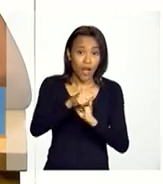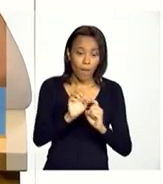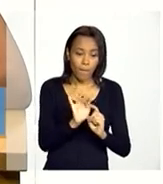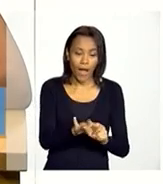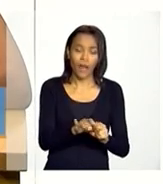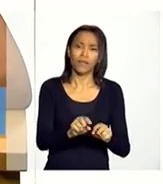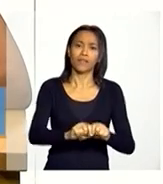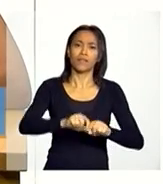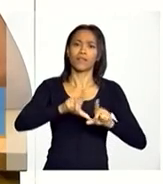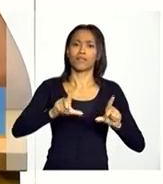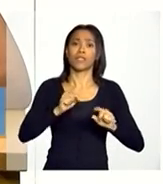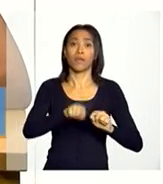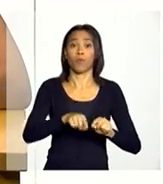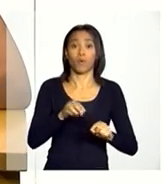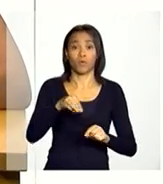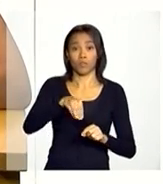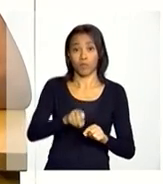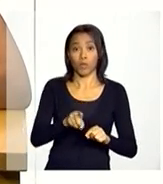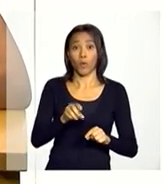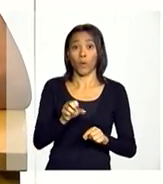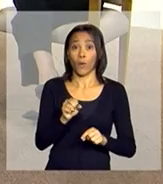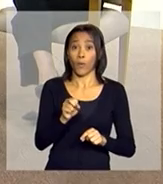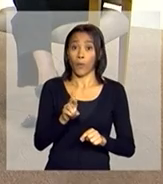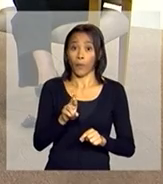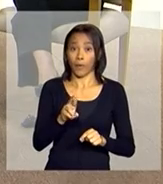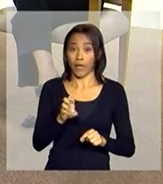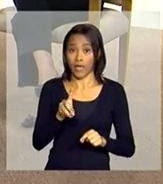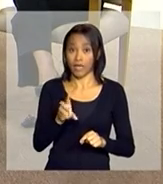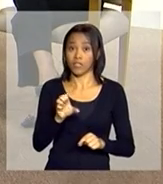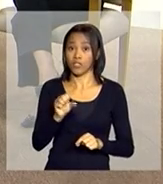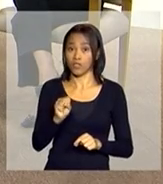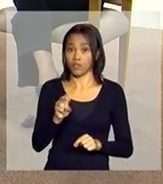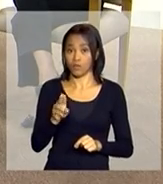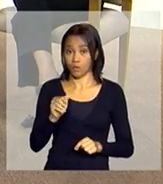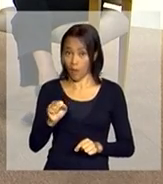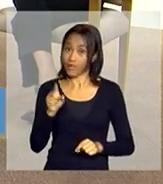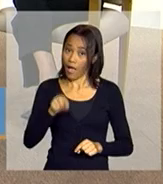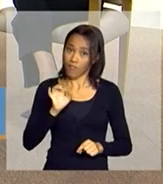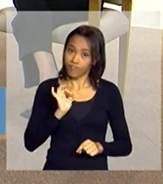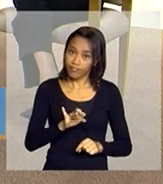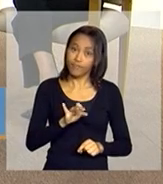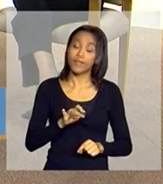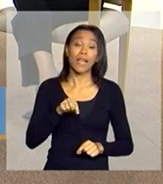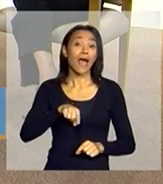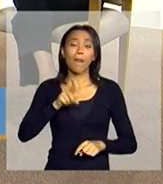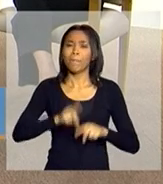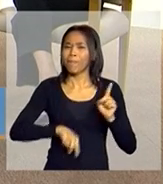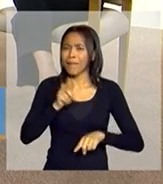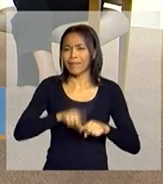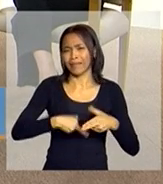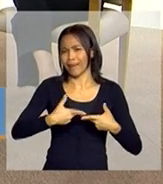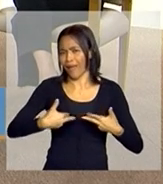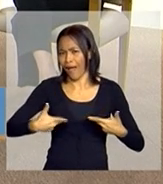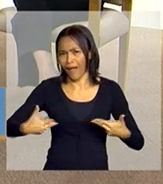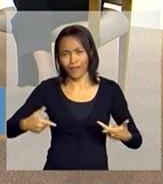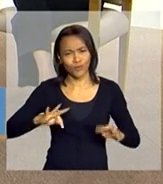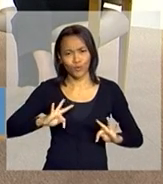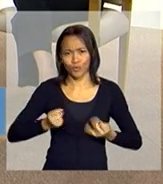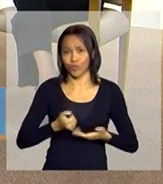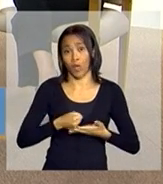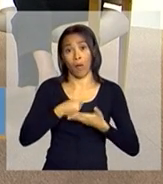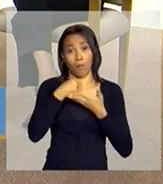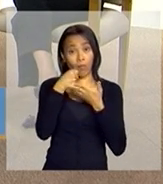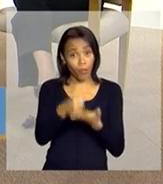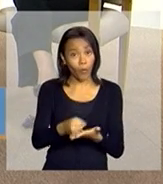seleciona a opção do menu rede suas que é a a nossa página lá estão todos os materiais de apoio dos sistemas da